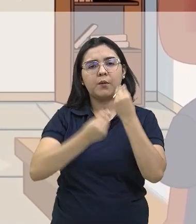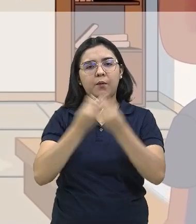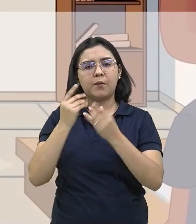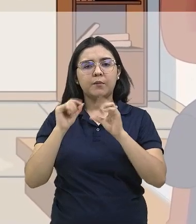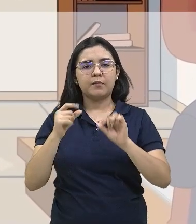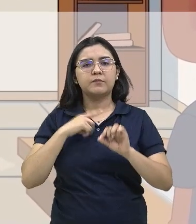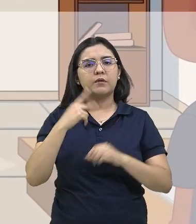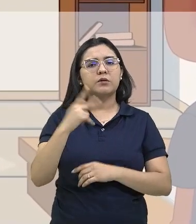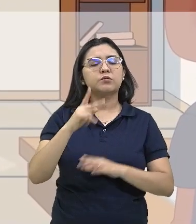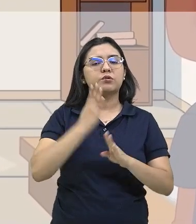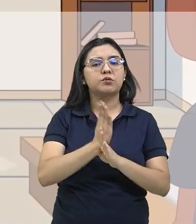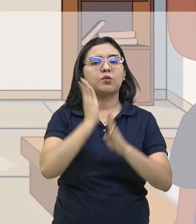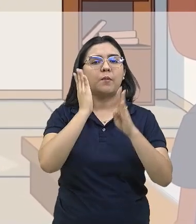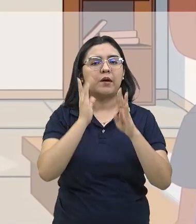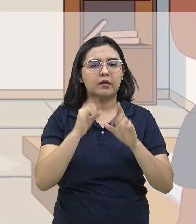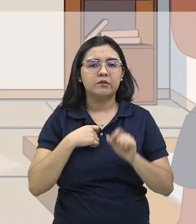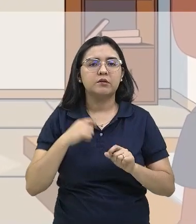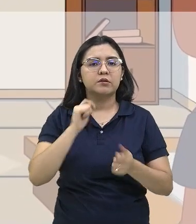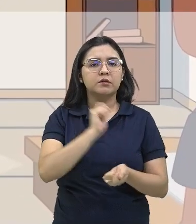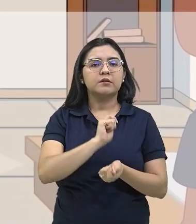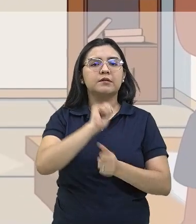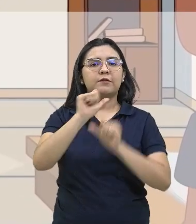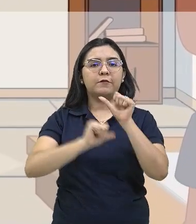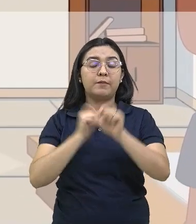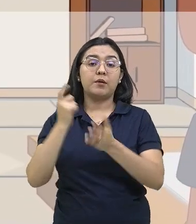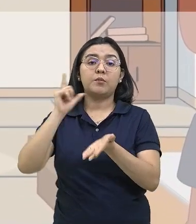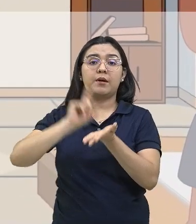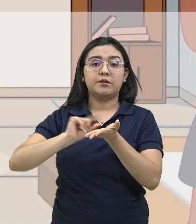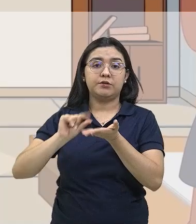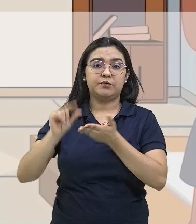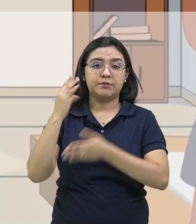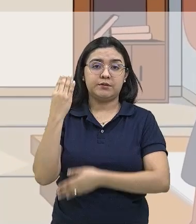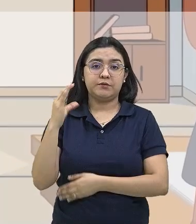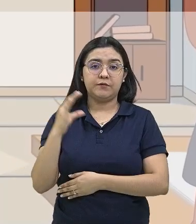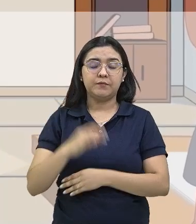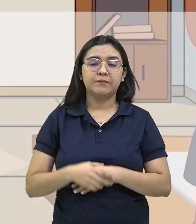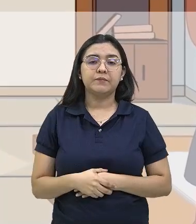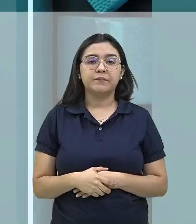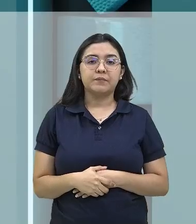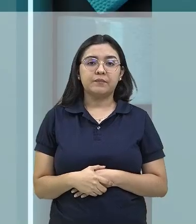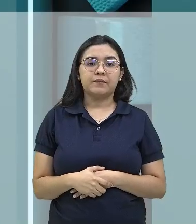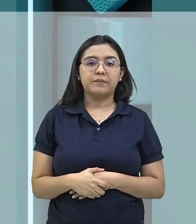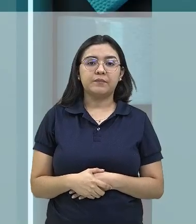transformar suas descobertas em um artigo científico.